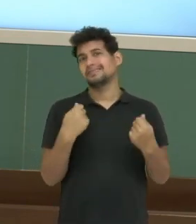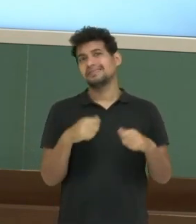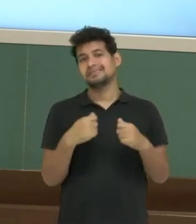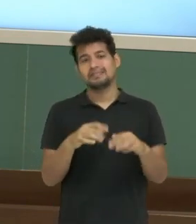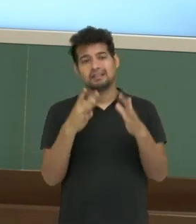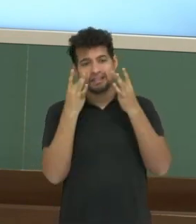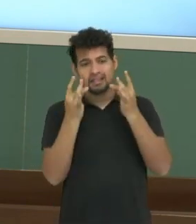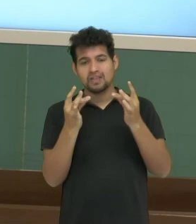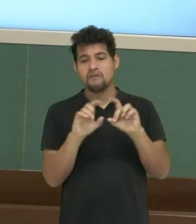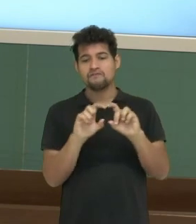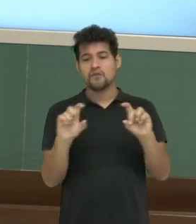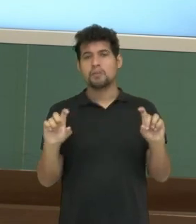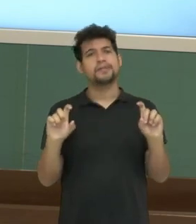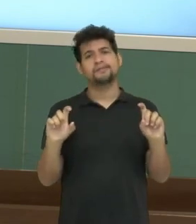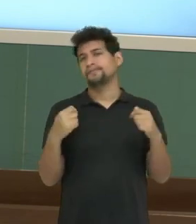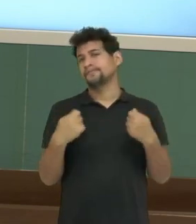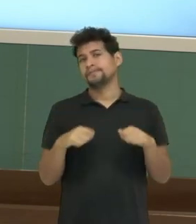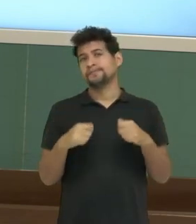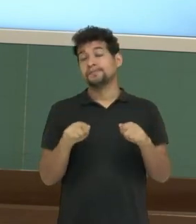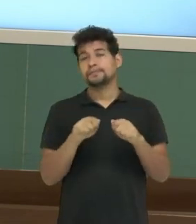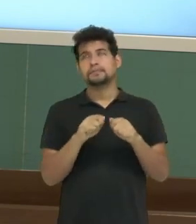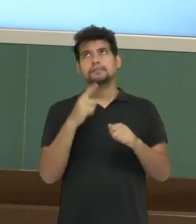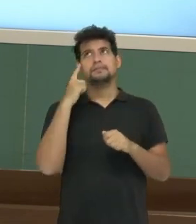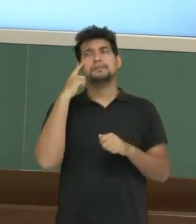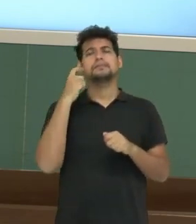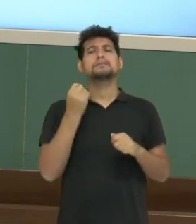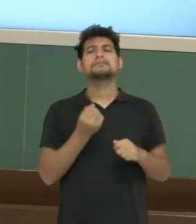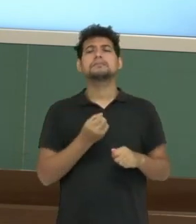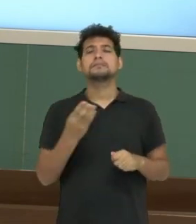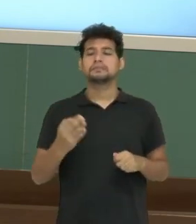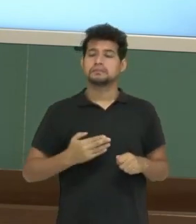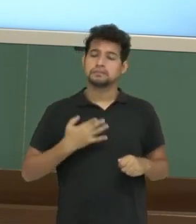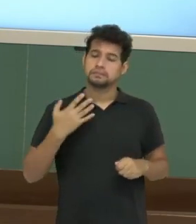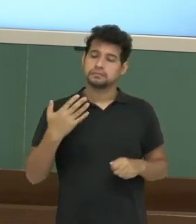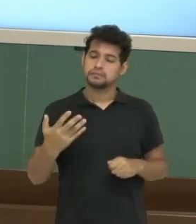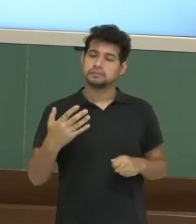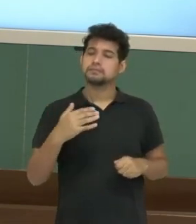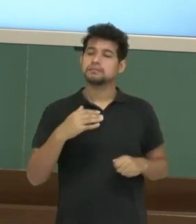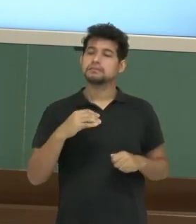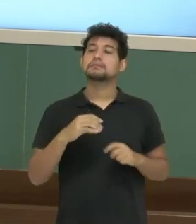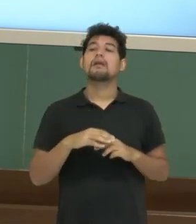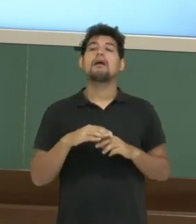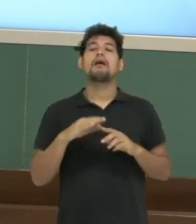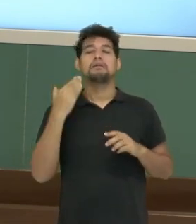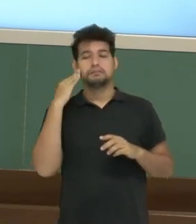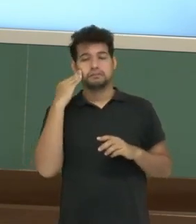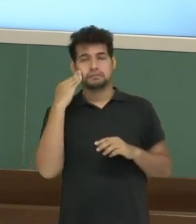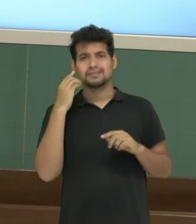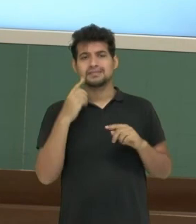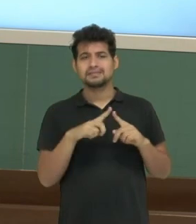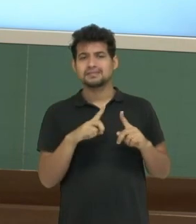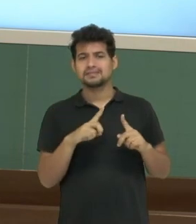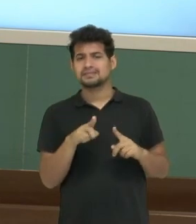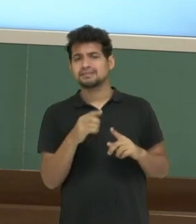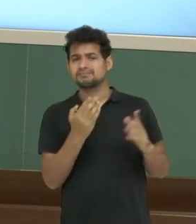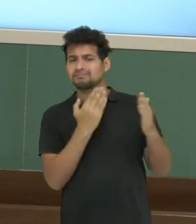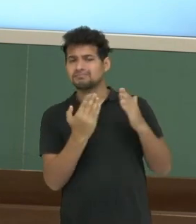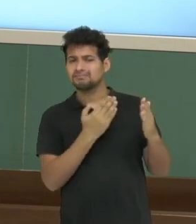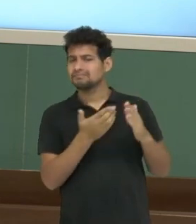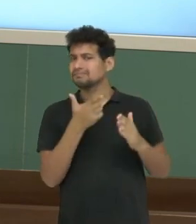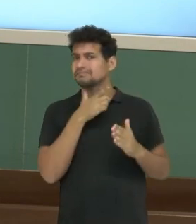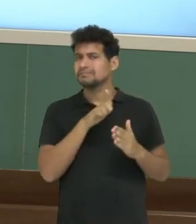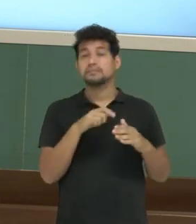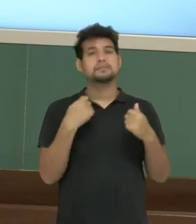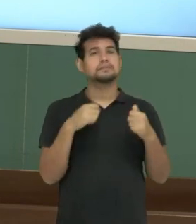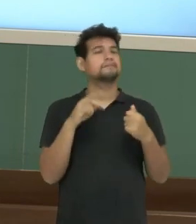atenção em fórmula nenhuma, ok? Você só faz a lógica, o quanto passou é o juro, fechou. Caso você ainda não esteja associando, aí você